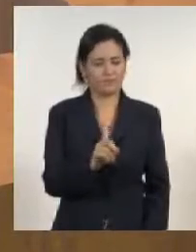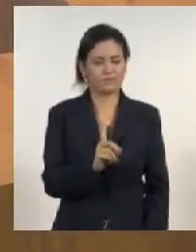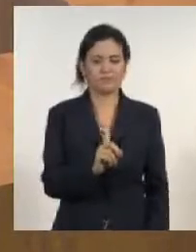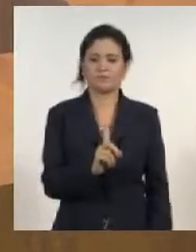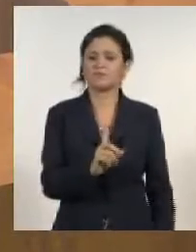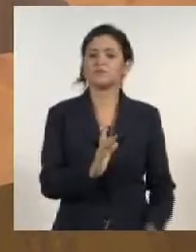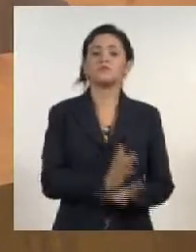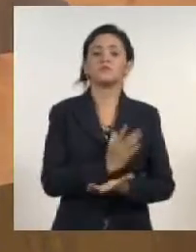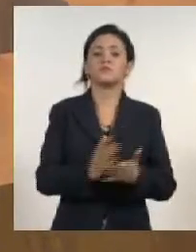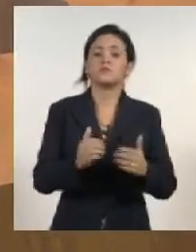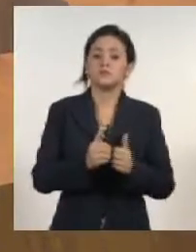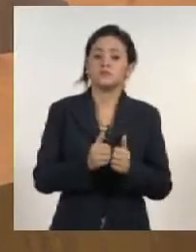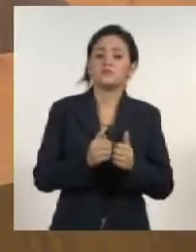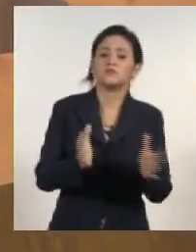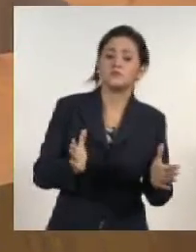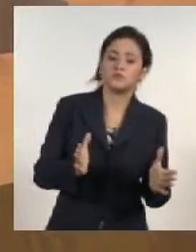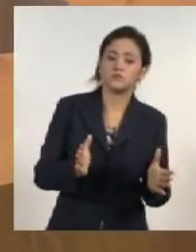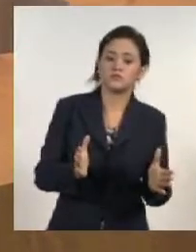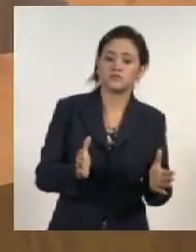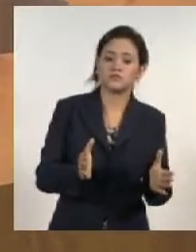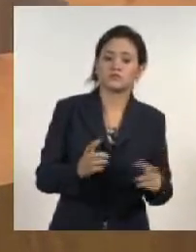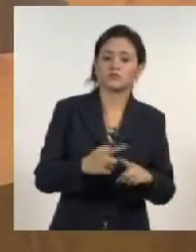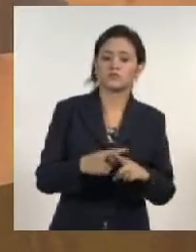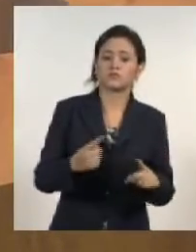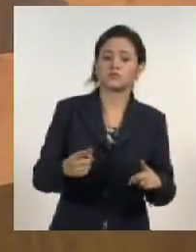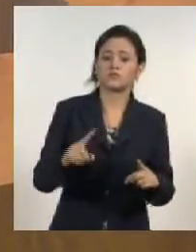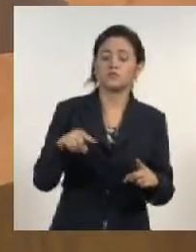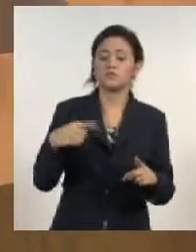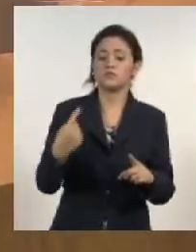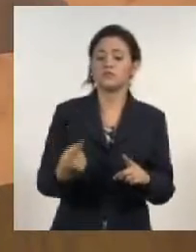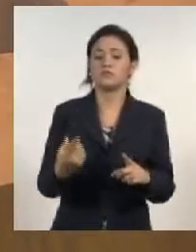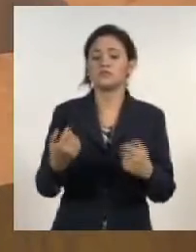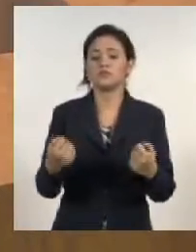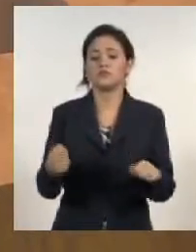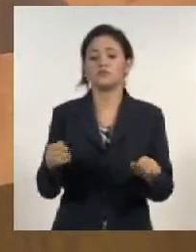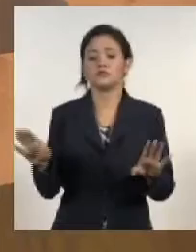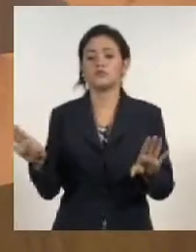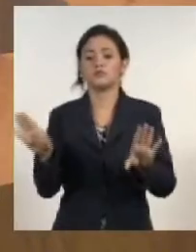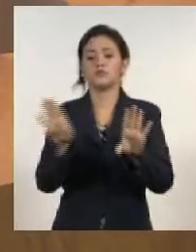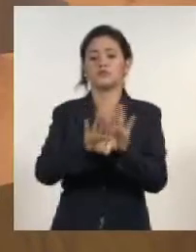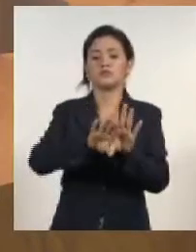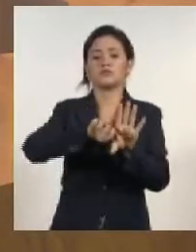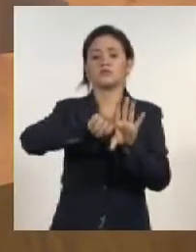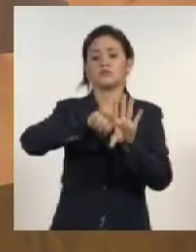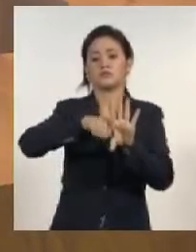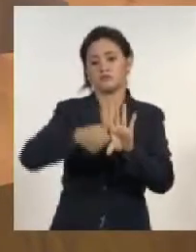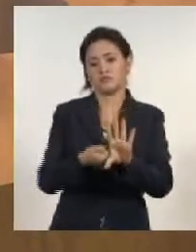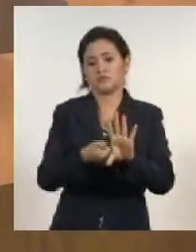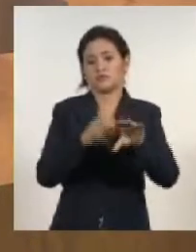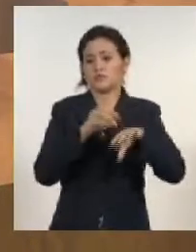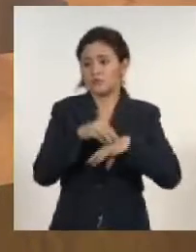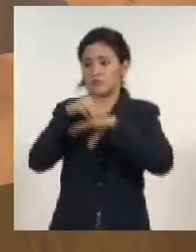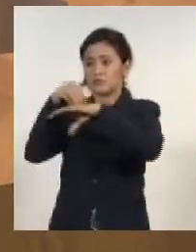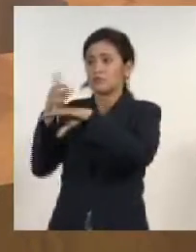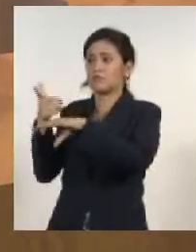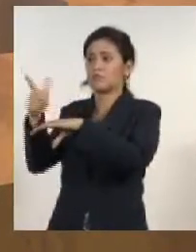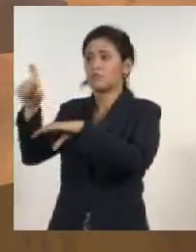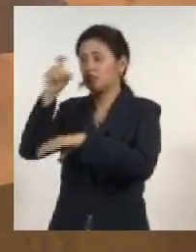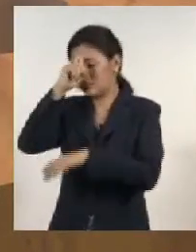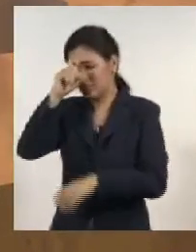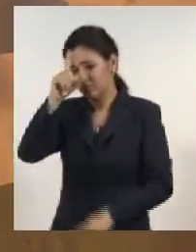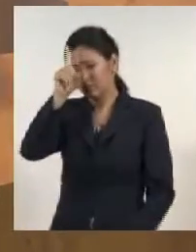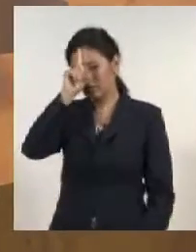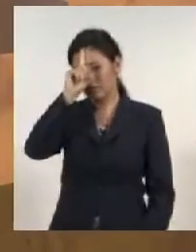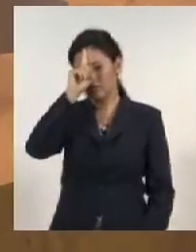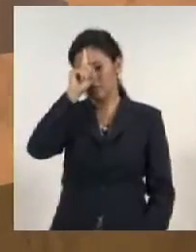inaugurou, hospitais inaugurados, logo depois de inaugurado, tirada a foto, foi fechada a porta, pegados os equipamentos, levado para outro hospital, para